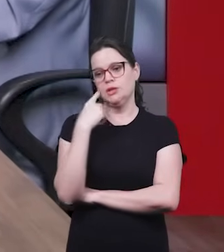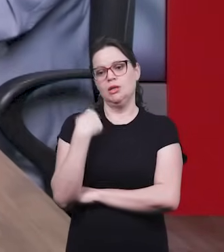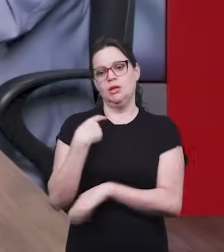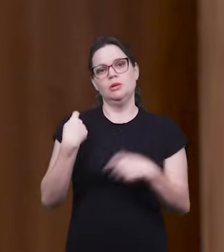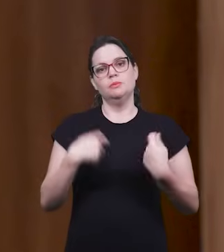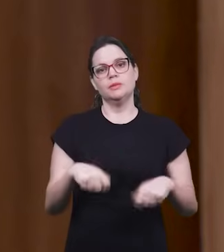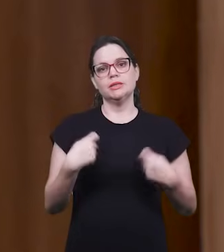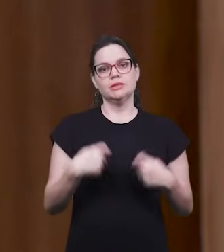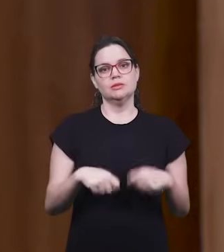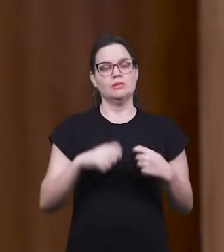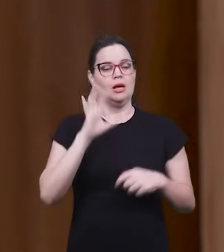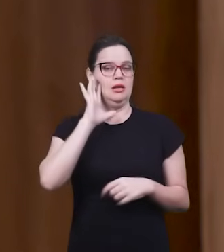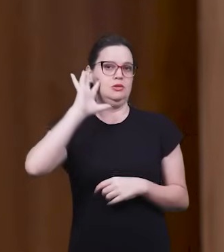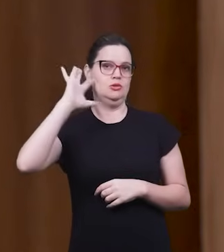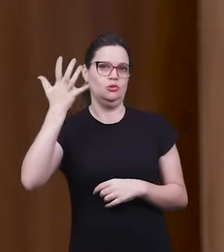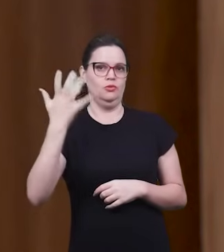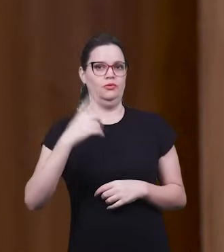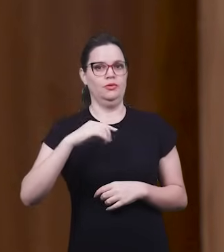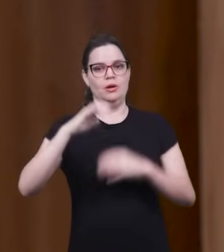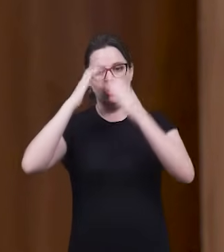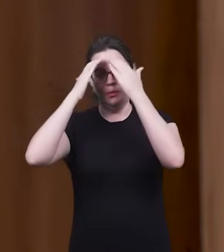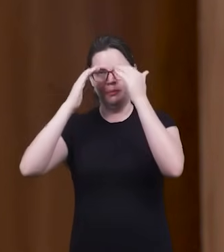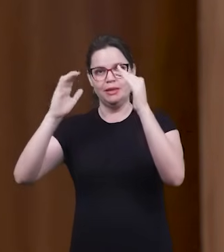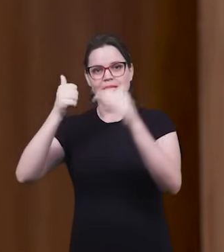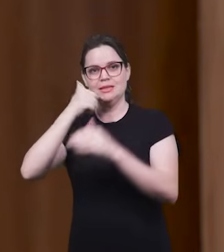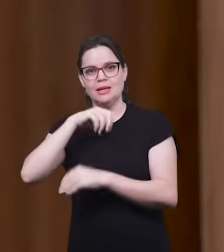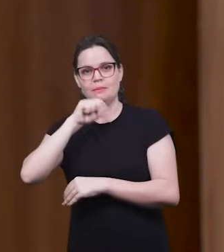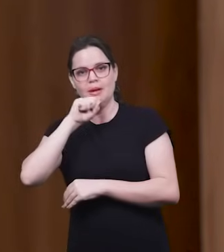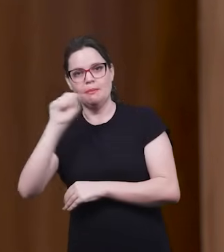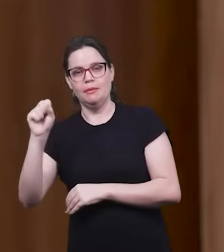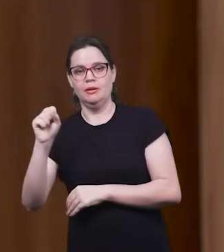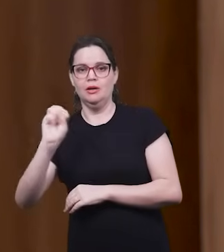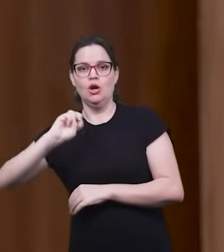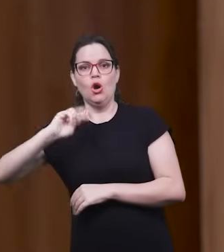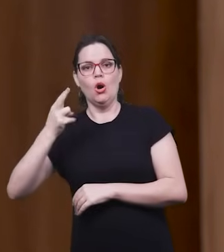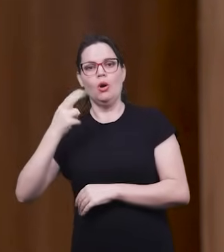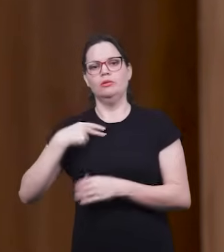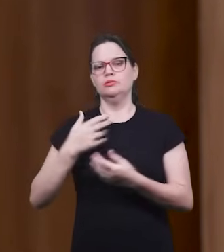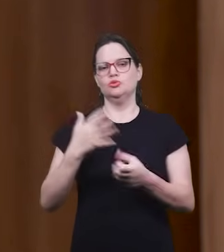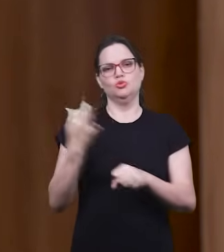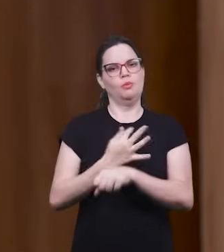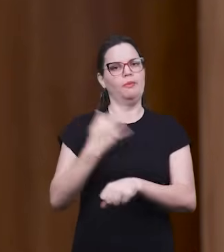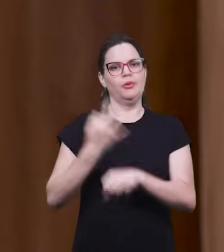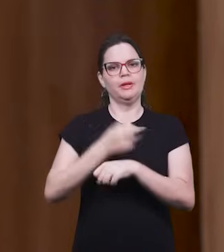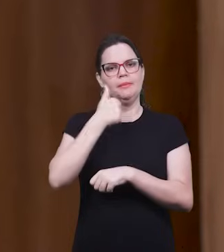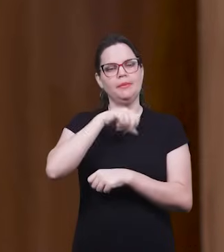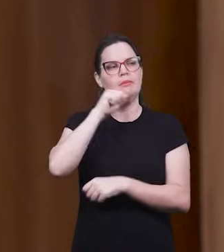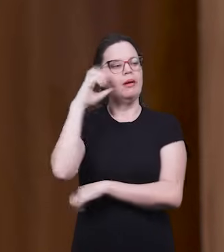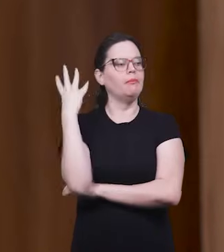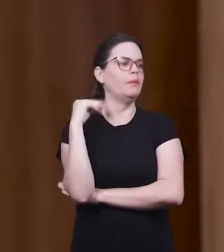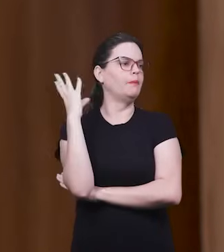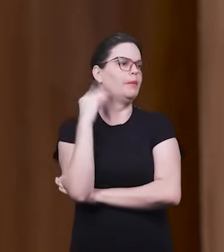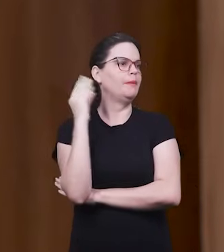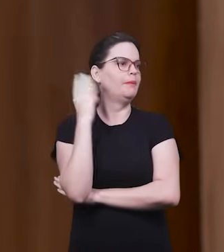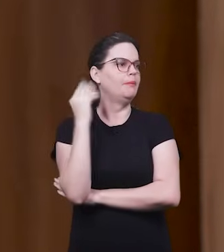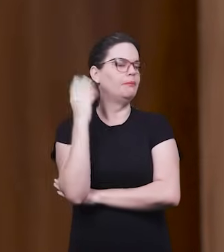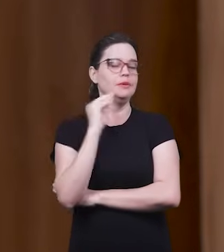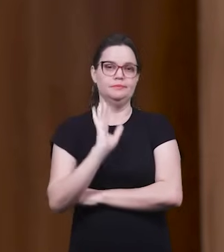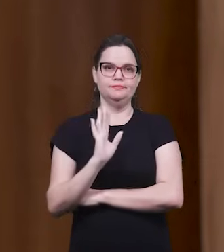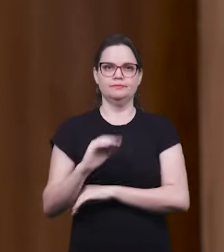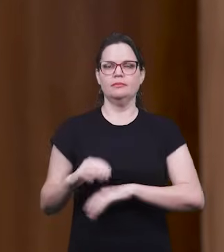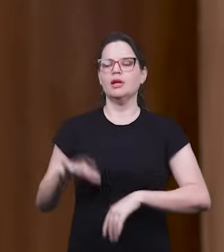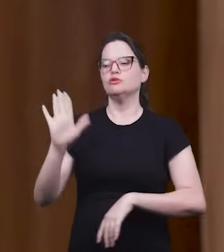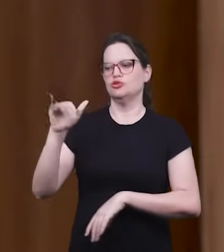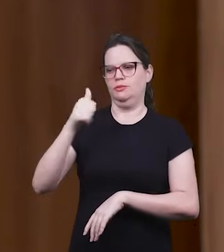duas coisas. Ou atender minha mãe ou ficar nessa agonia o resto da vida. Eu falei com minha mãe, disse, olha aqui,